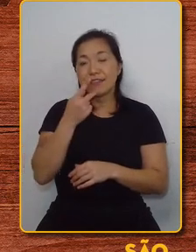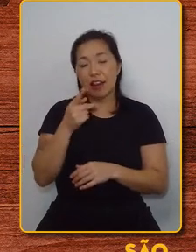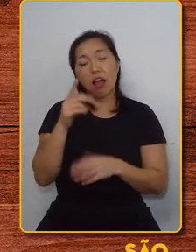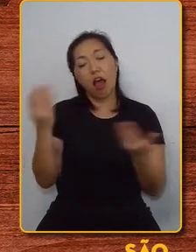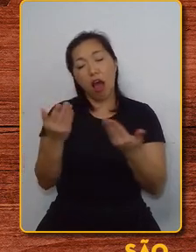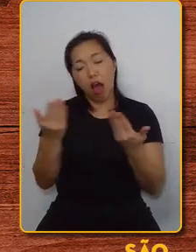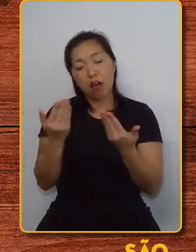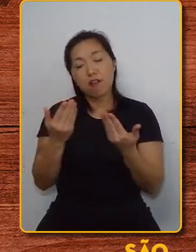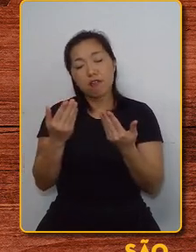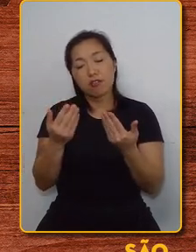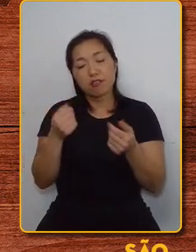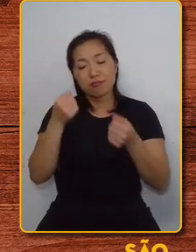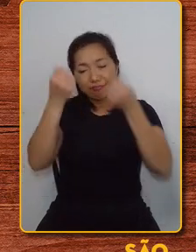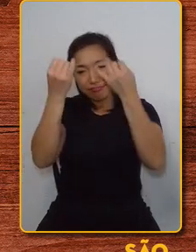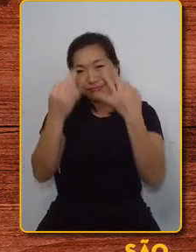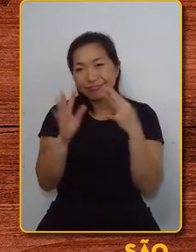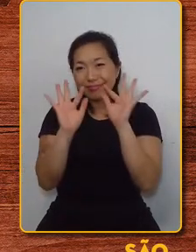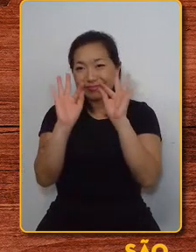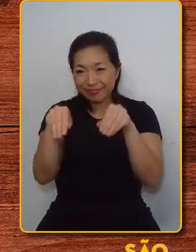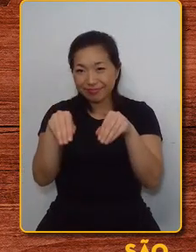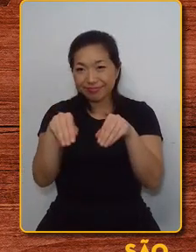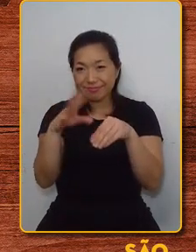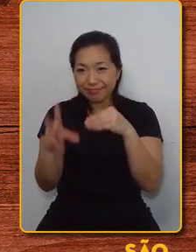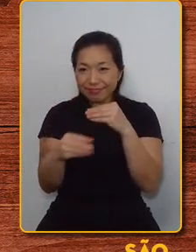considerações finais.